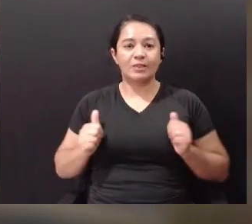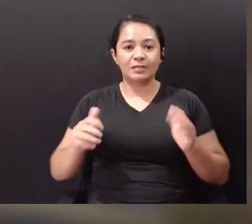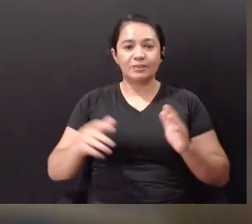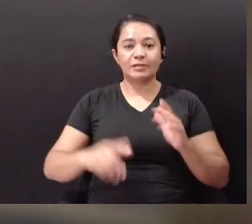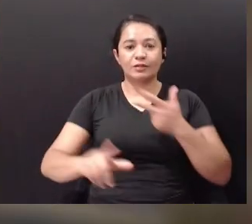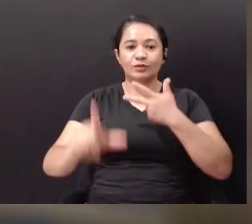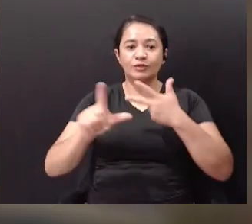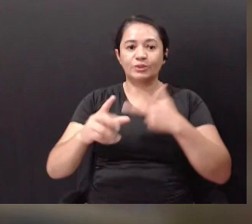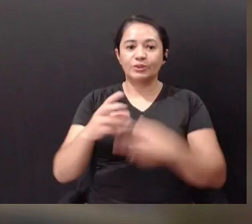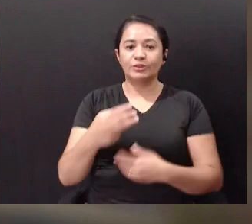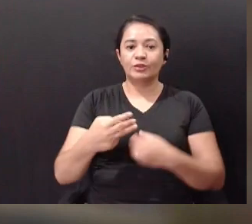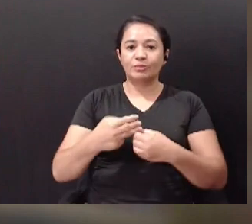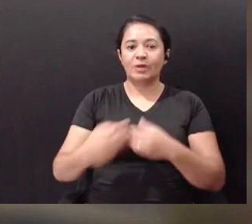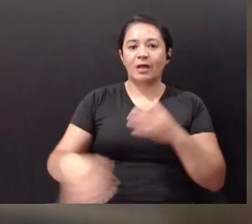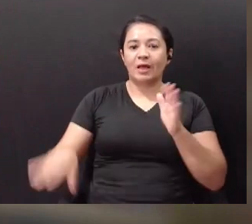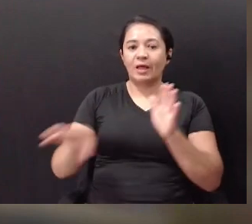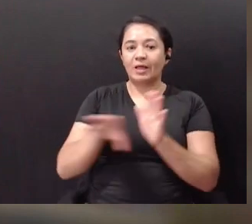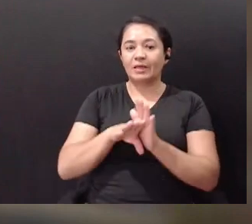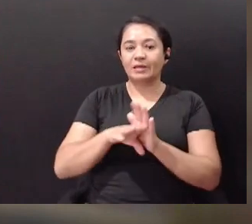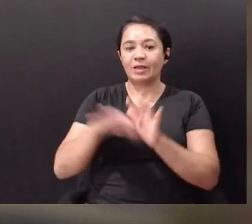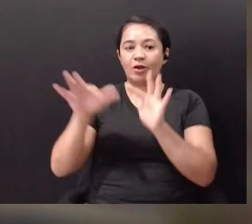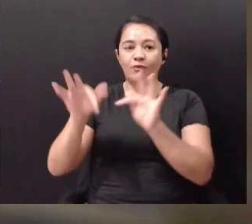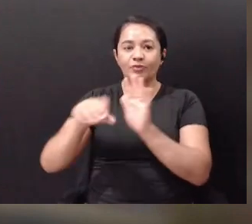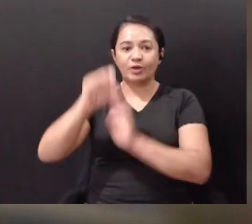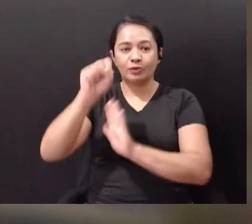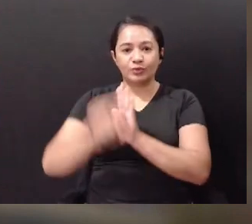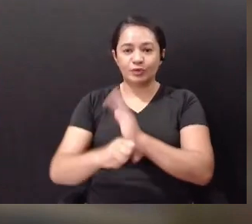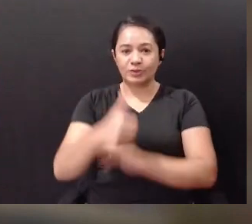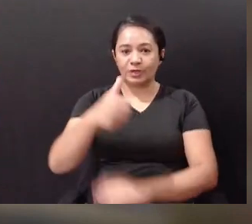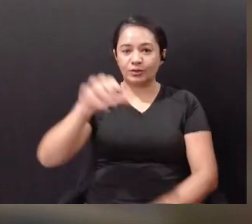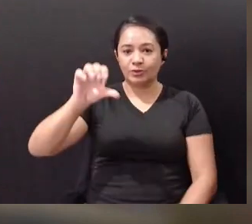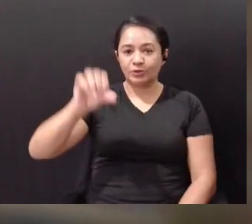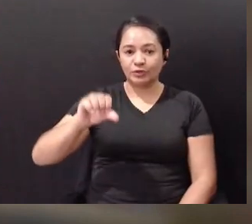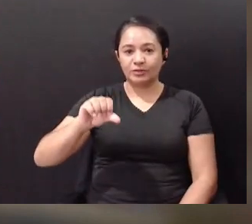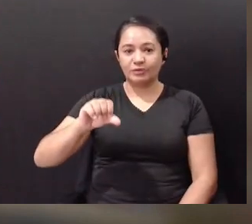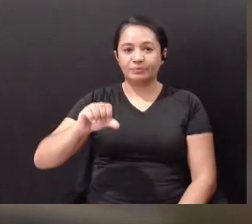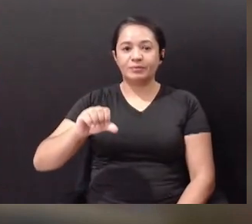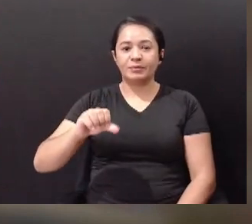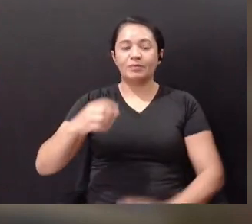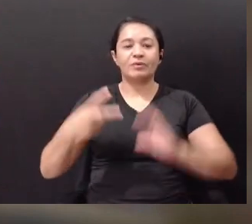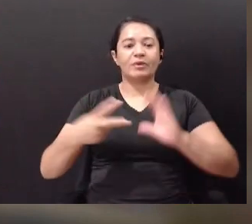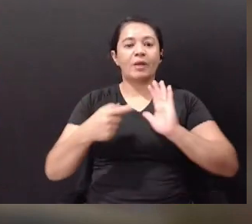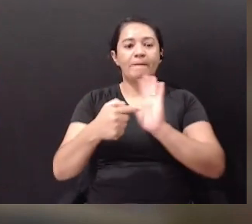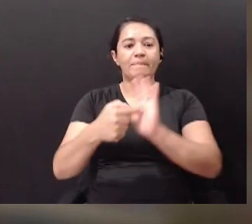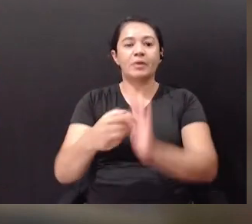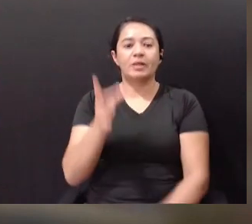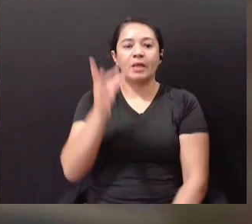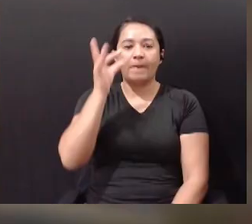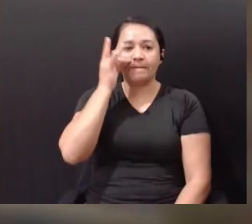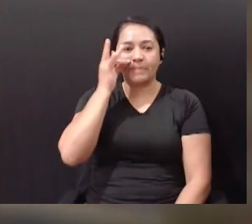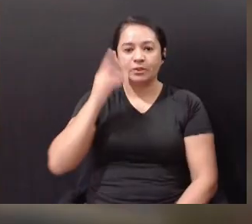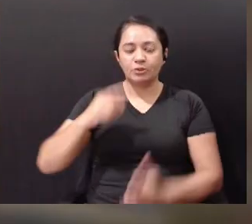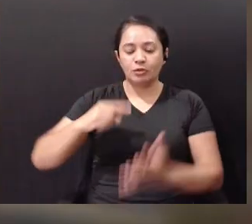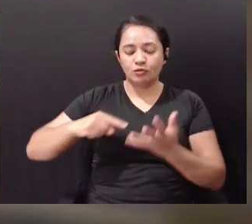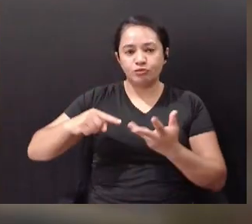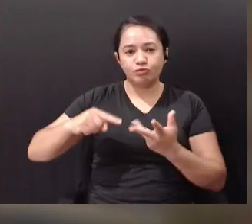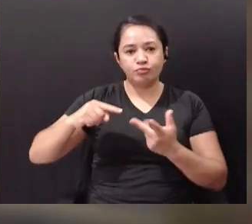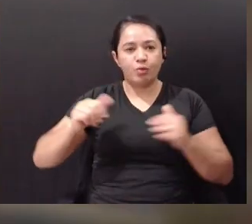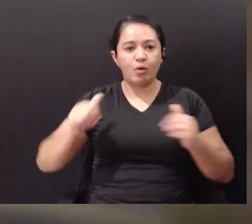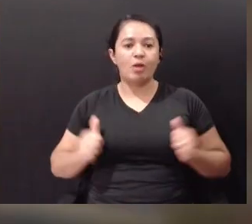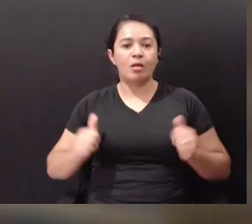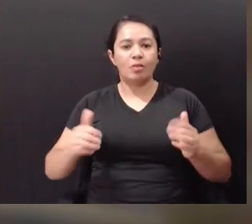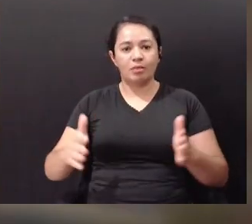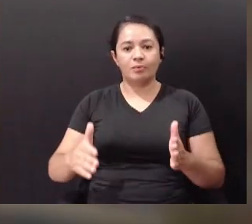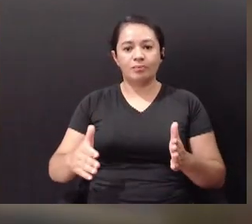do século XIX, em que a Câmara se mostra presente em muitas iniciativas para promover